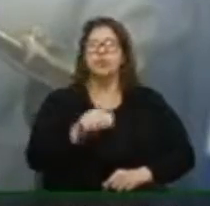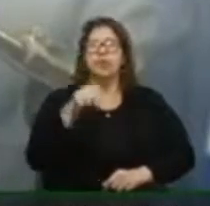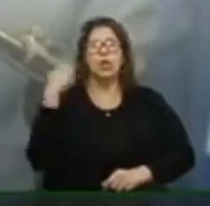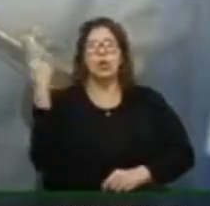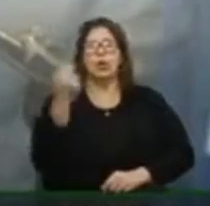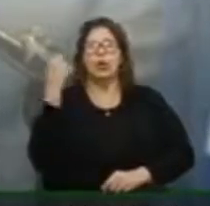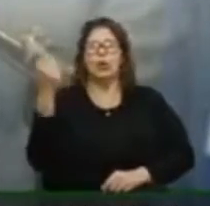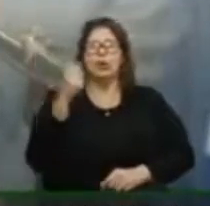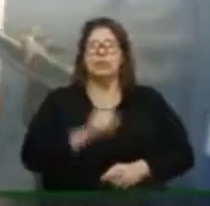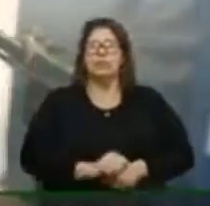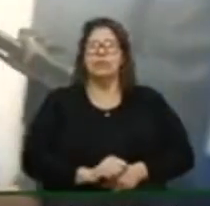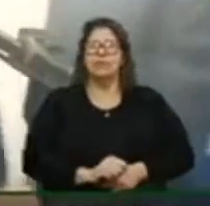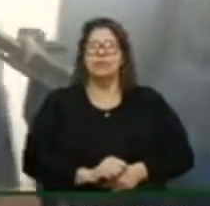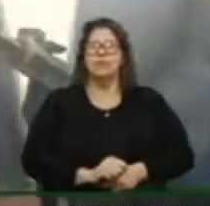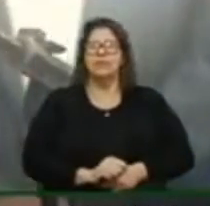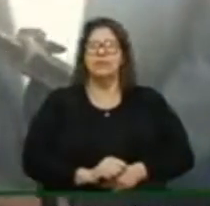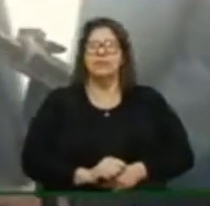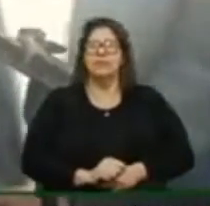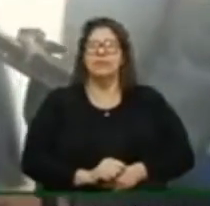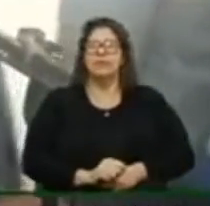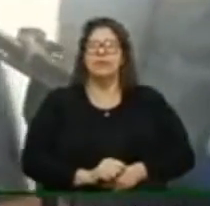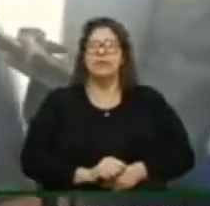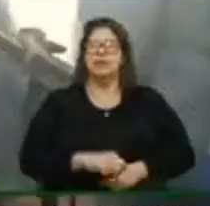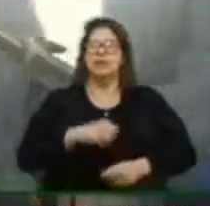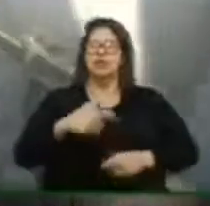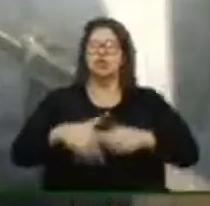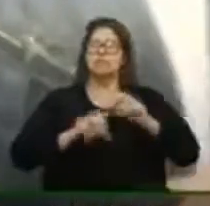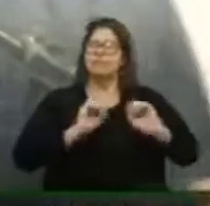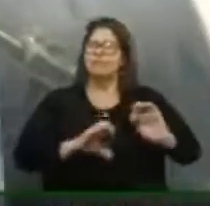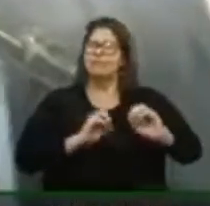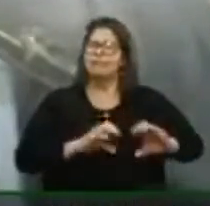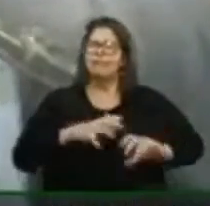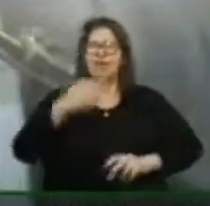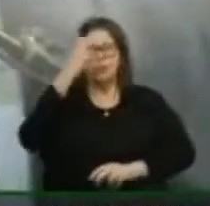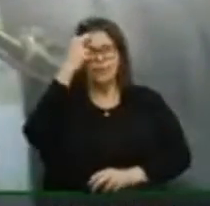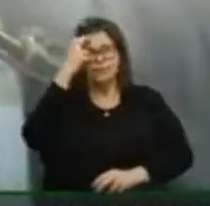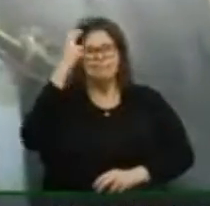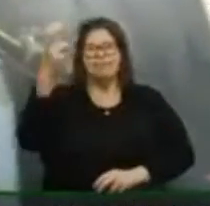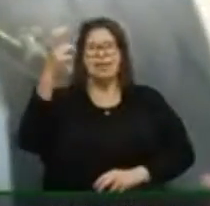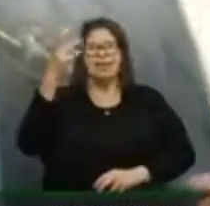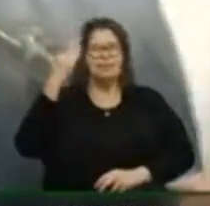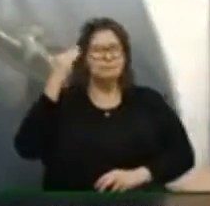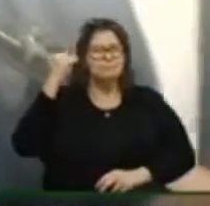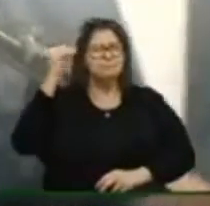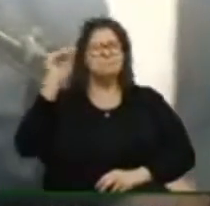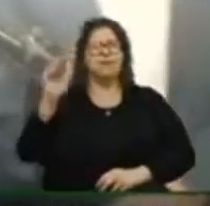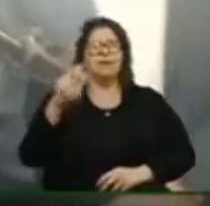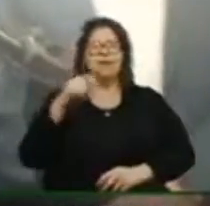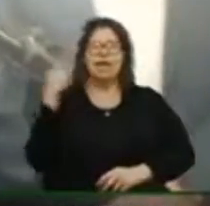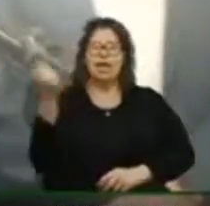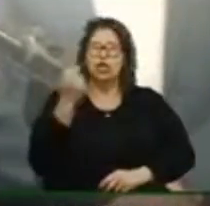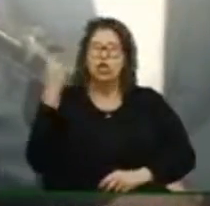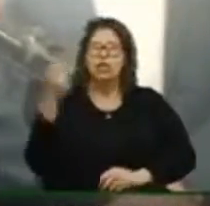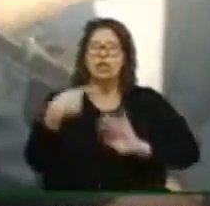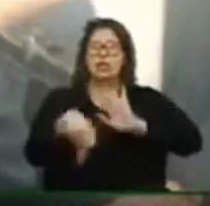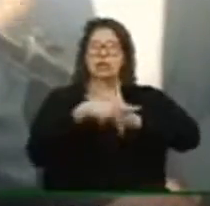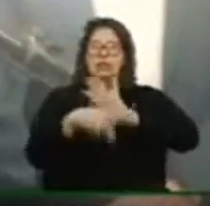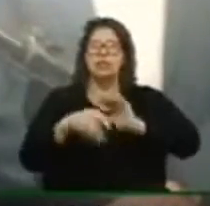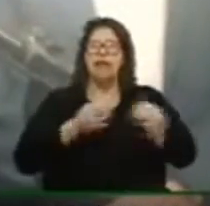tenho com dom o condão de produzir conhecimento de desenvolvimento local regional e